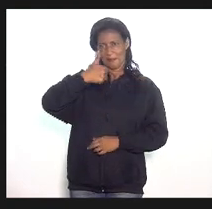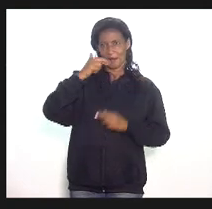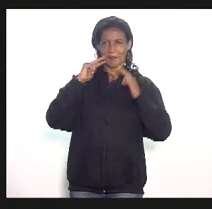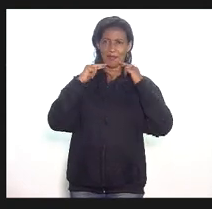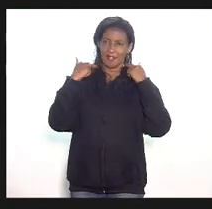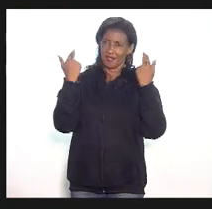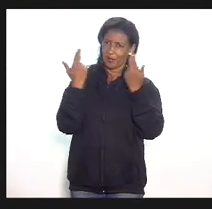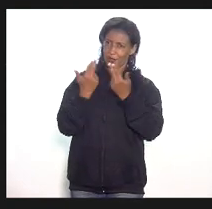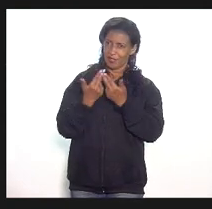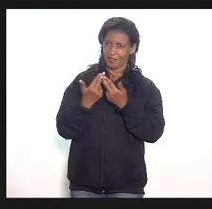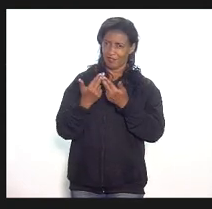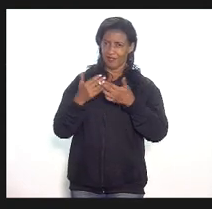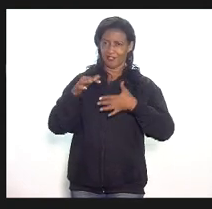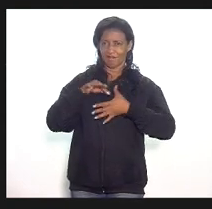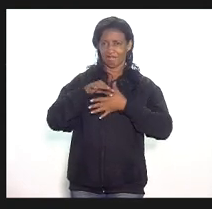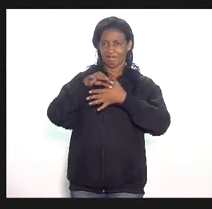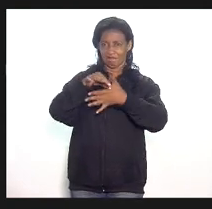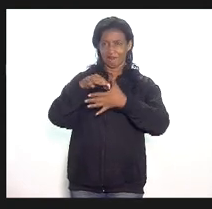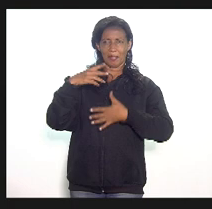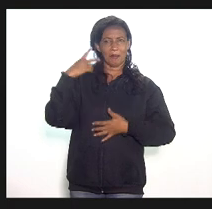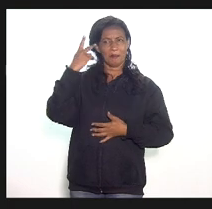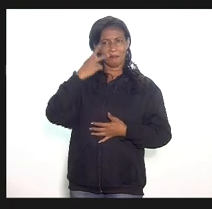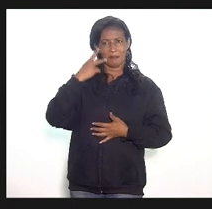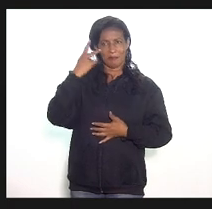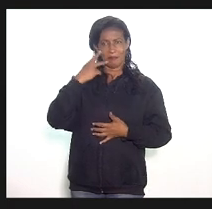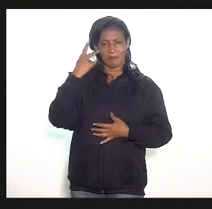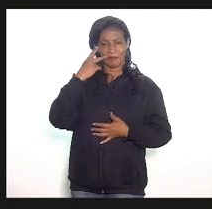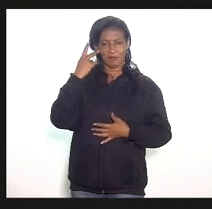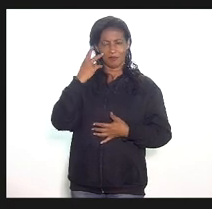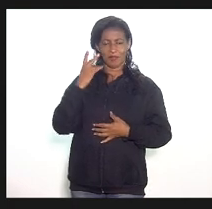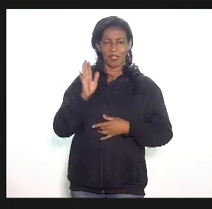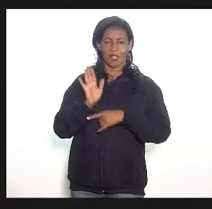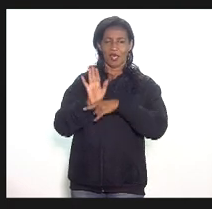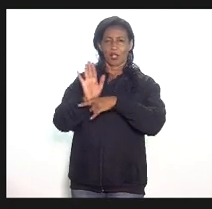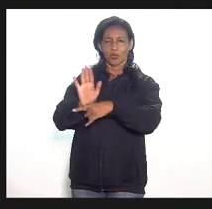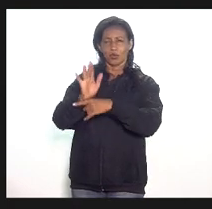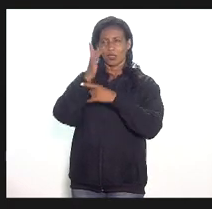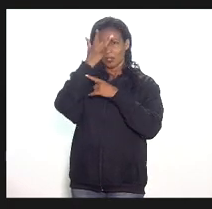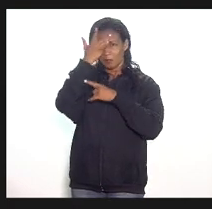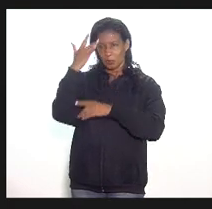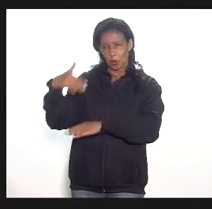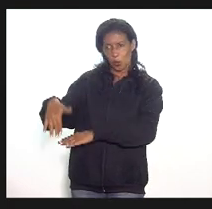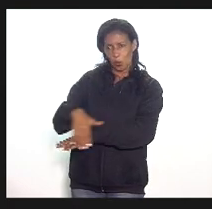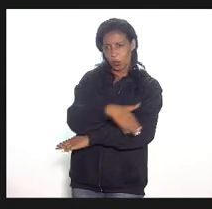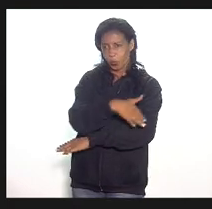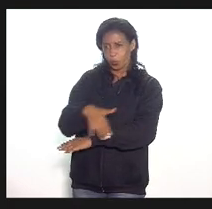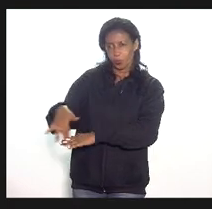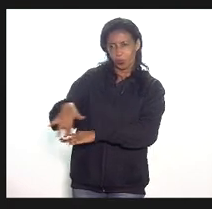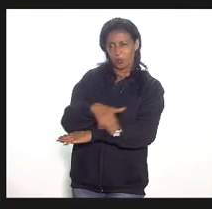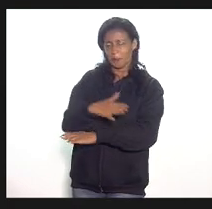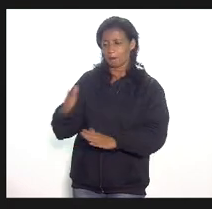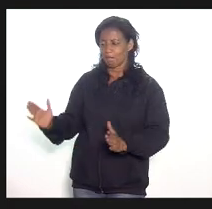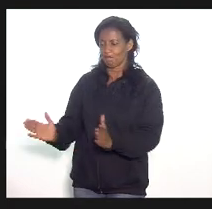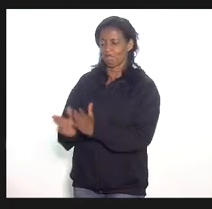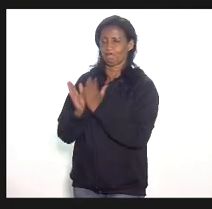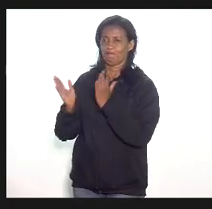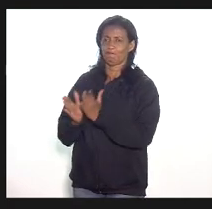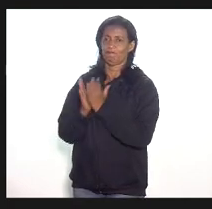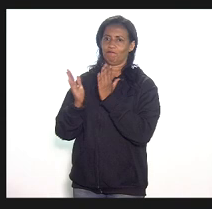parlamentar em defesa de políticas públicas para a população e situação de rua com a qual estamos como presidente.